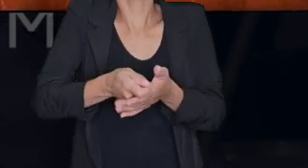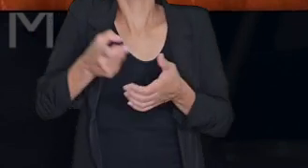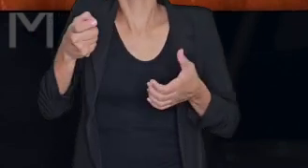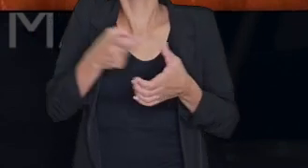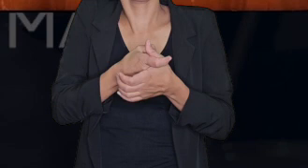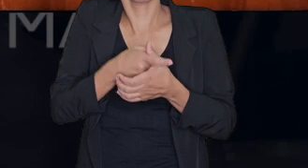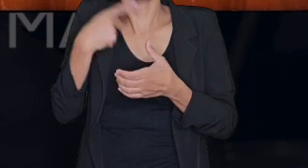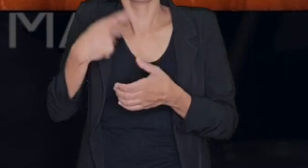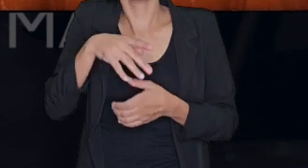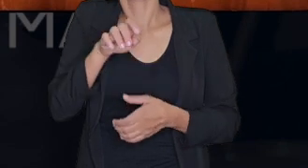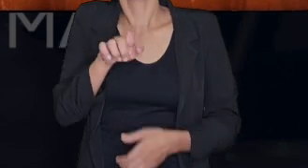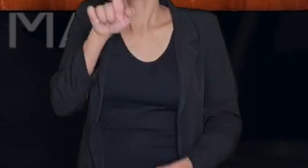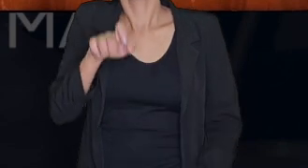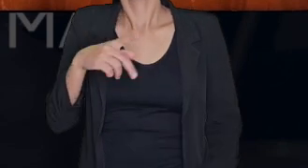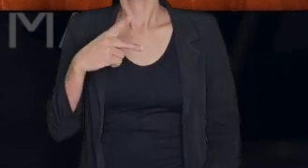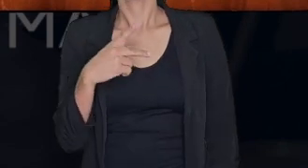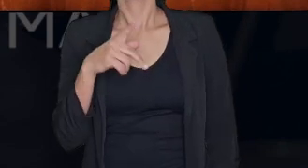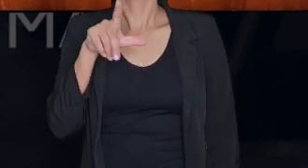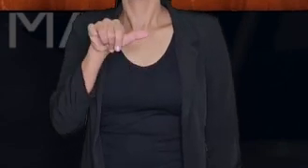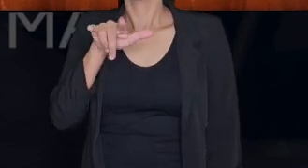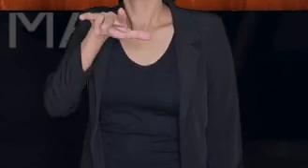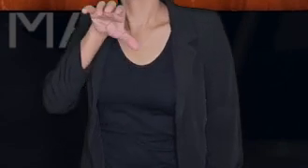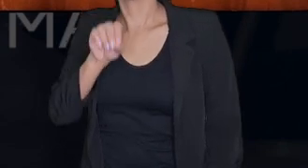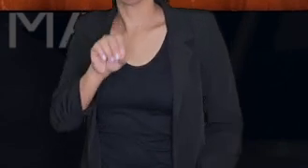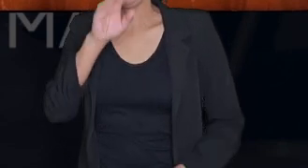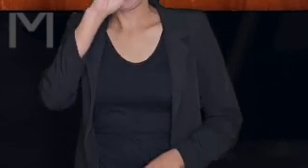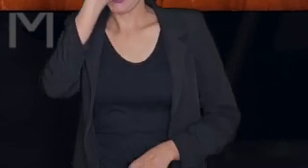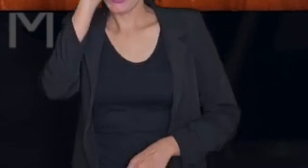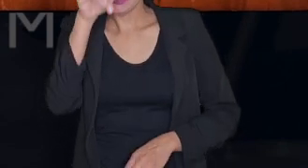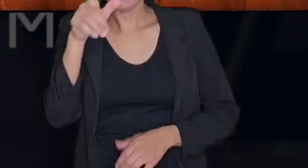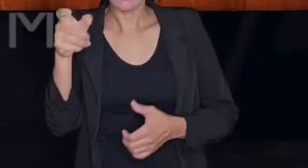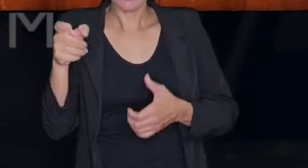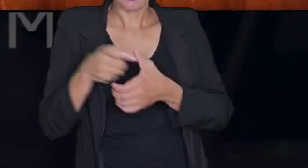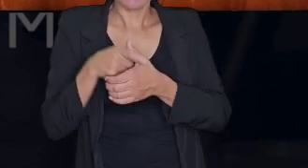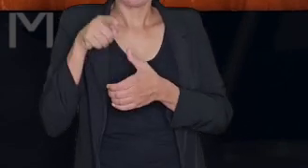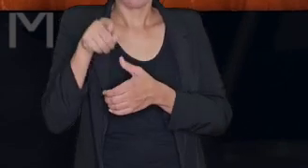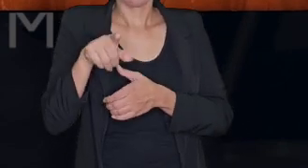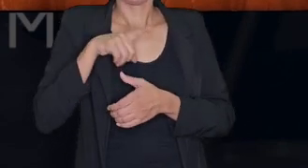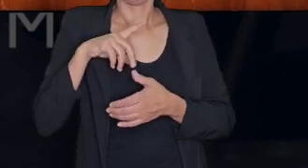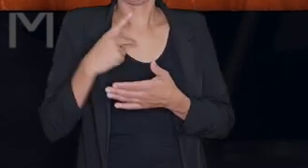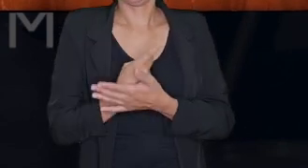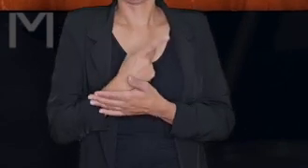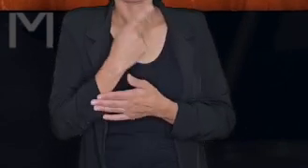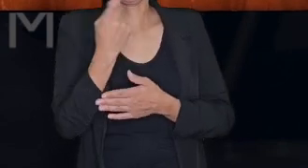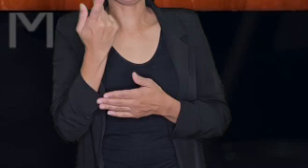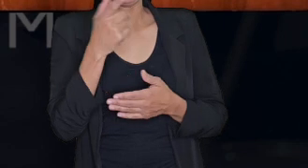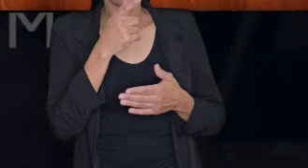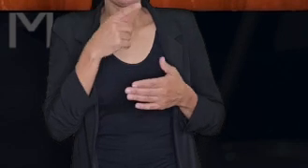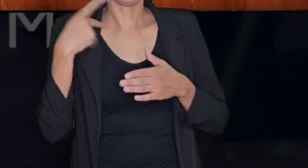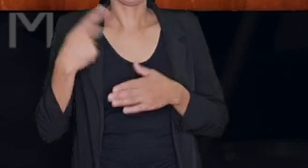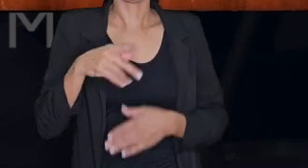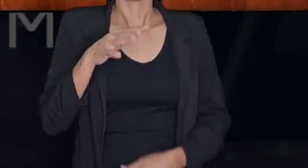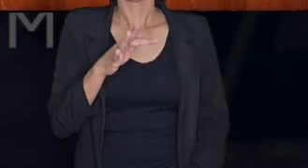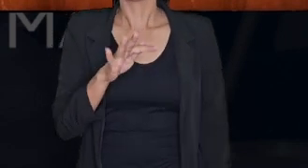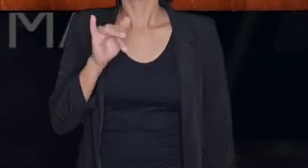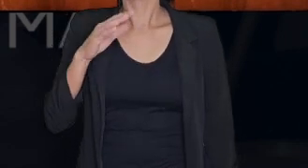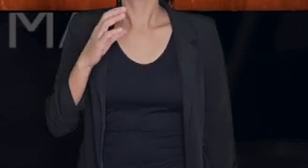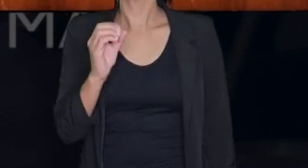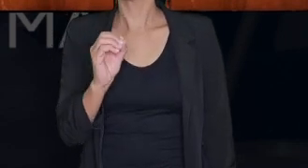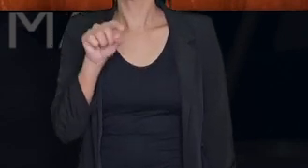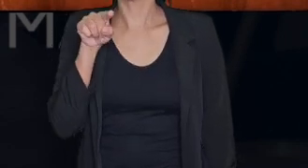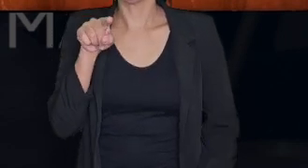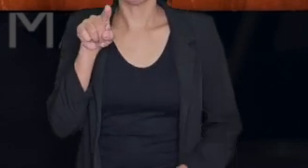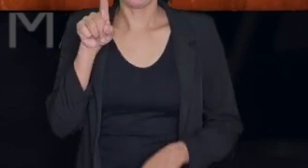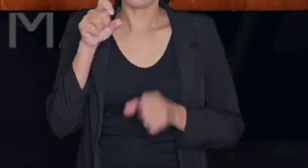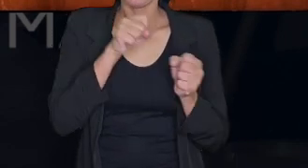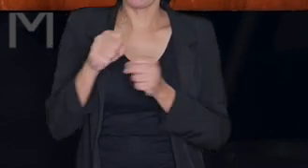de razão. É preciso cuidar dos credores do espólio, principalmente se o credor for o fisco. E os